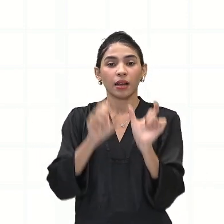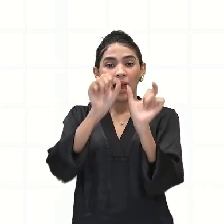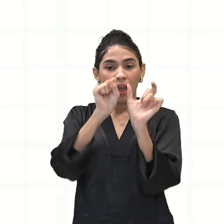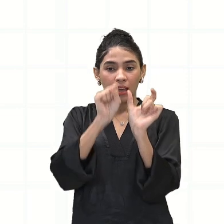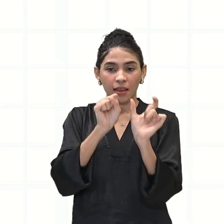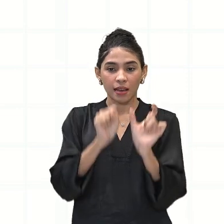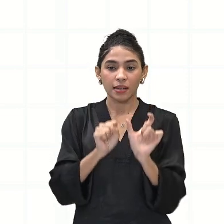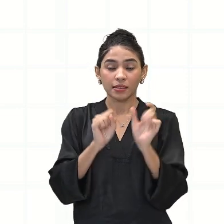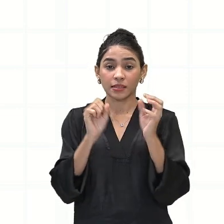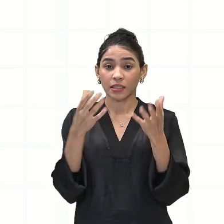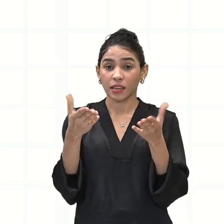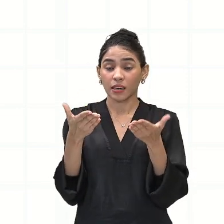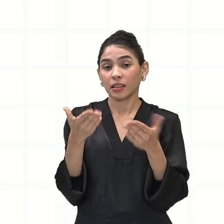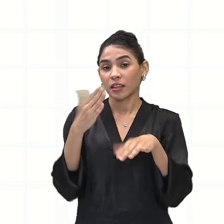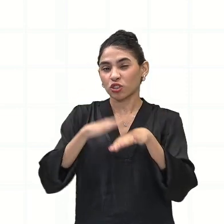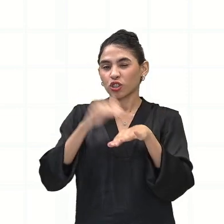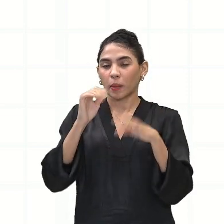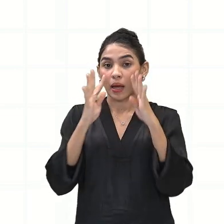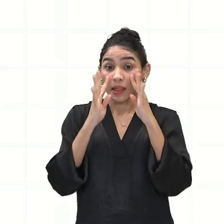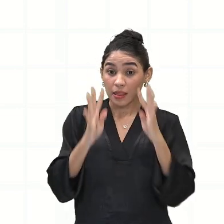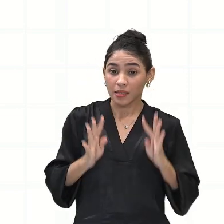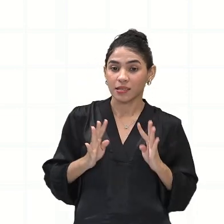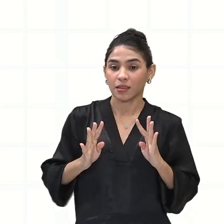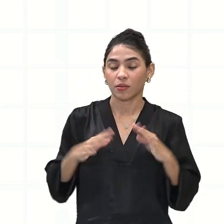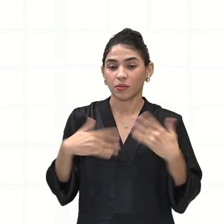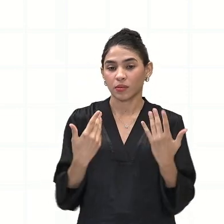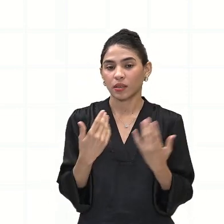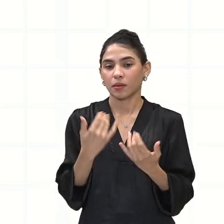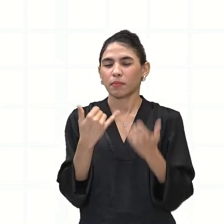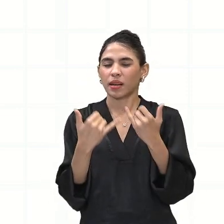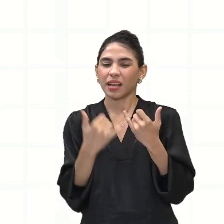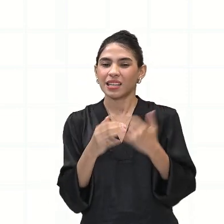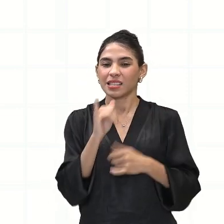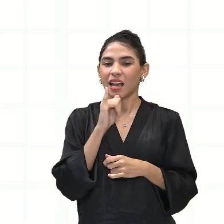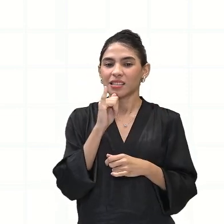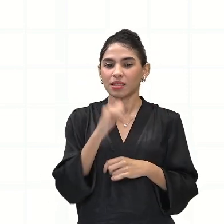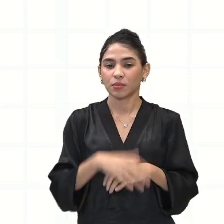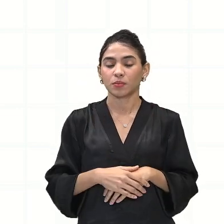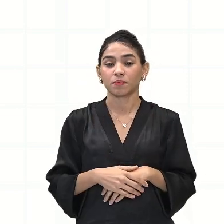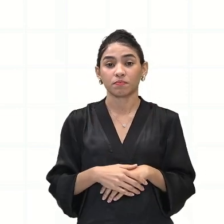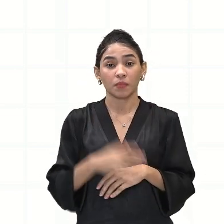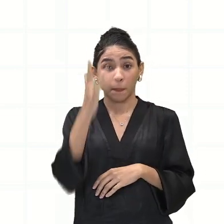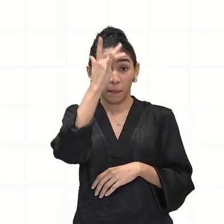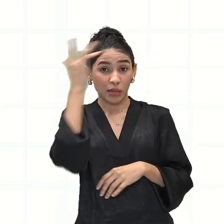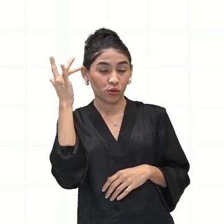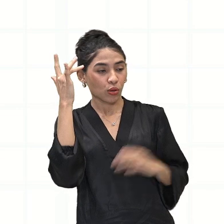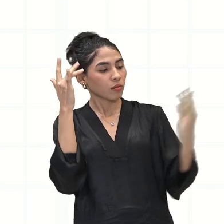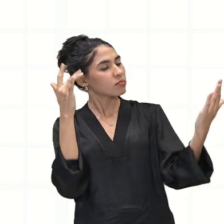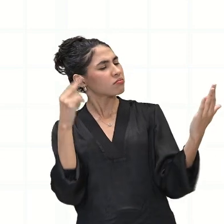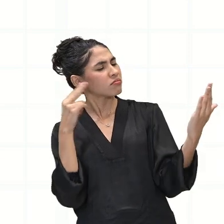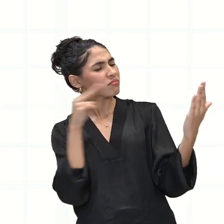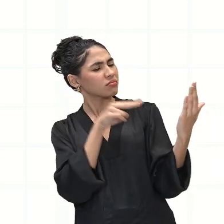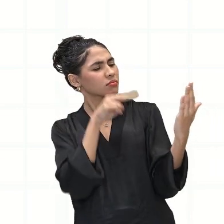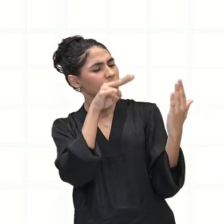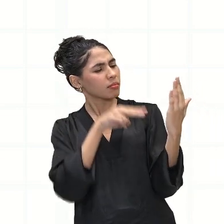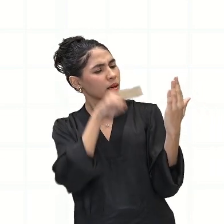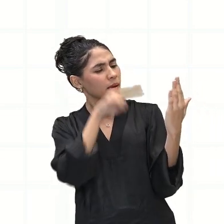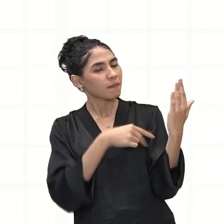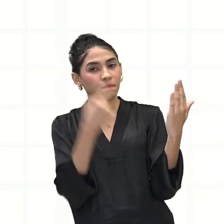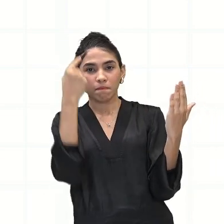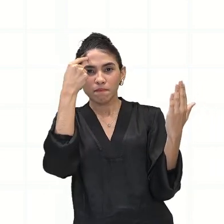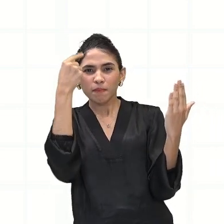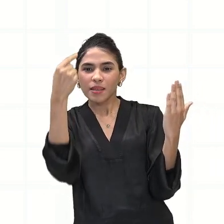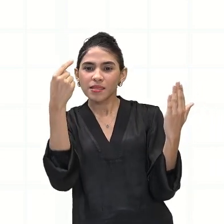para chamar a atenção, como se o meu leitor, a pessoa que vai receber aquela propaganda, pensasse,